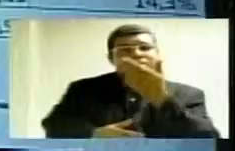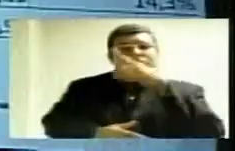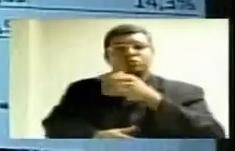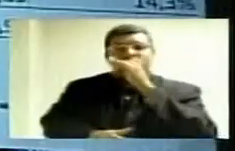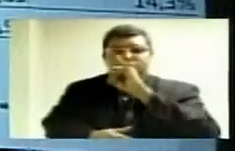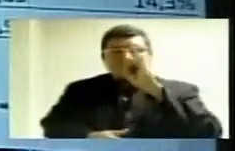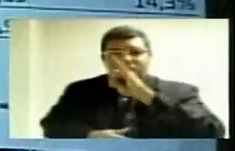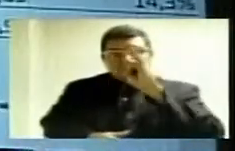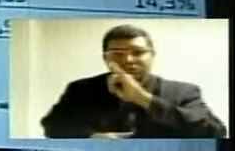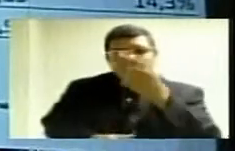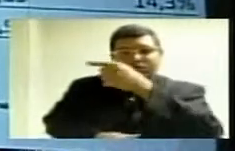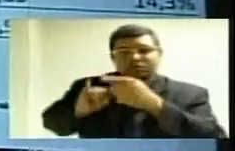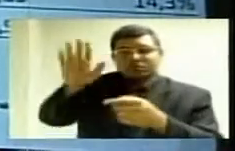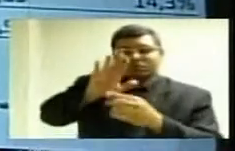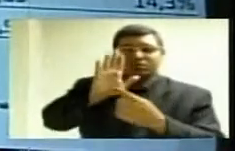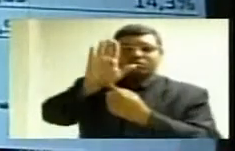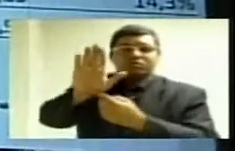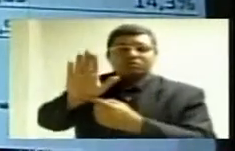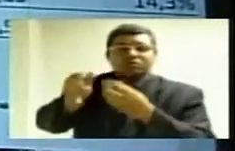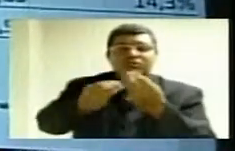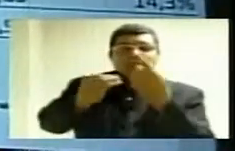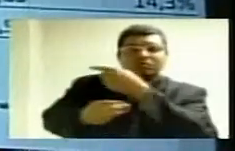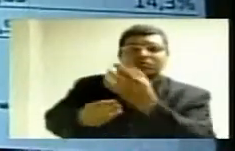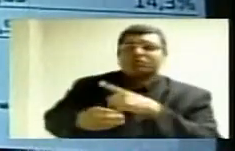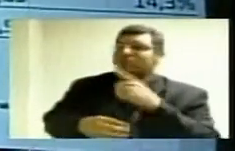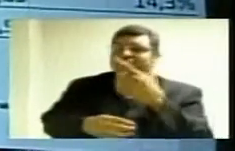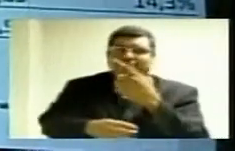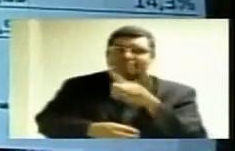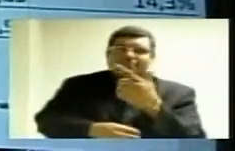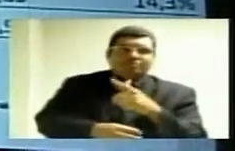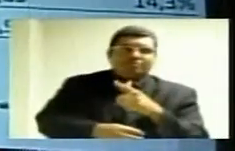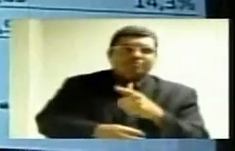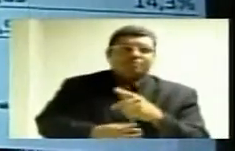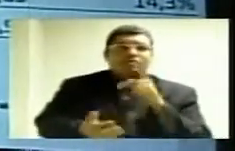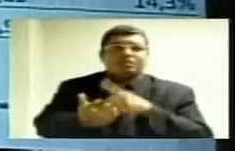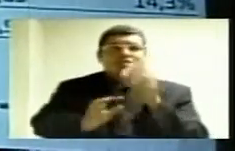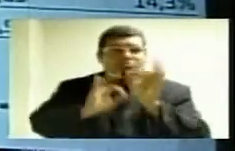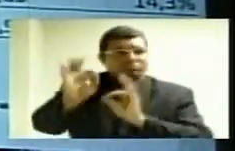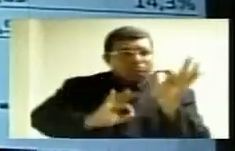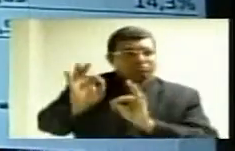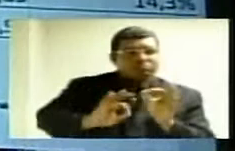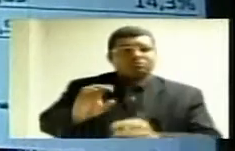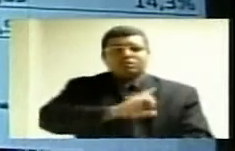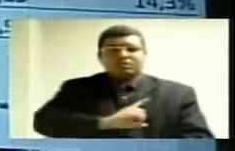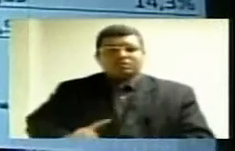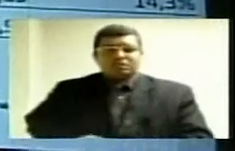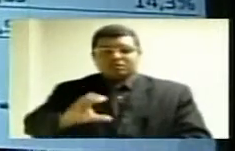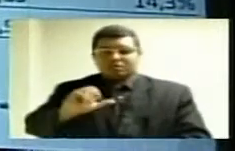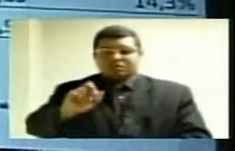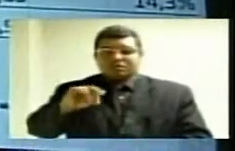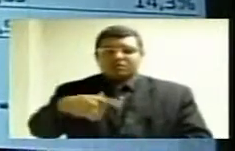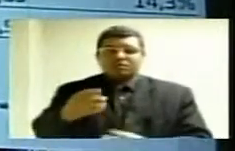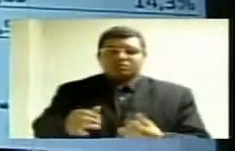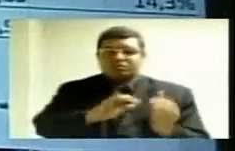outra informação a demonstrar que não é séria a proposta do deputado Carlos Sampaio.